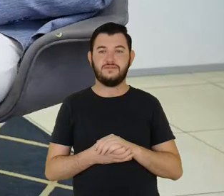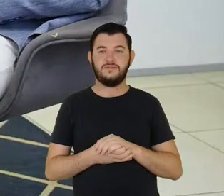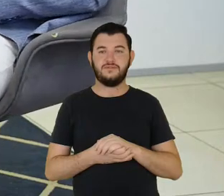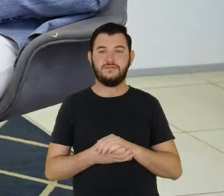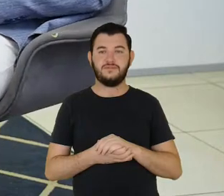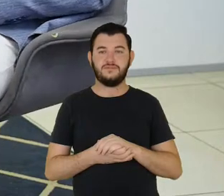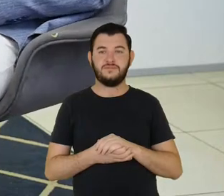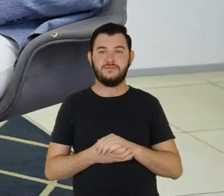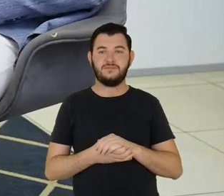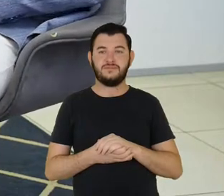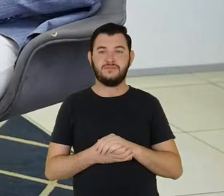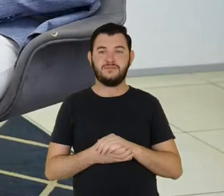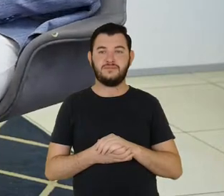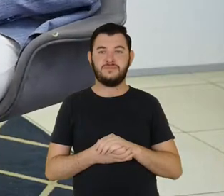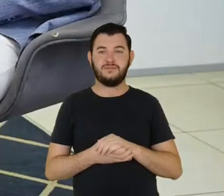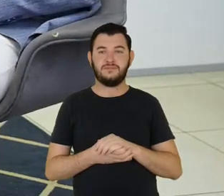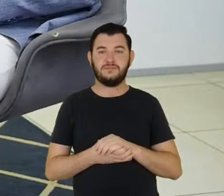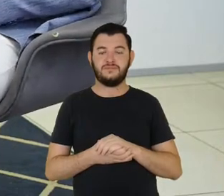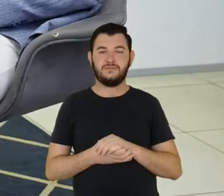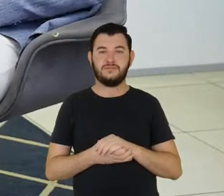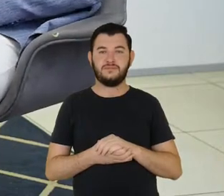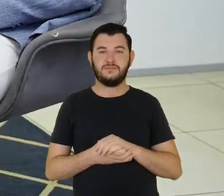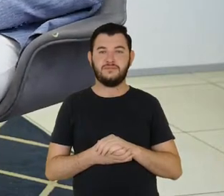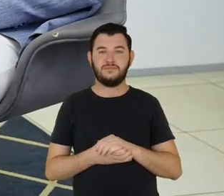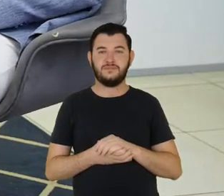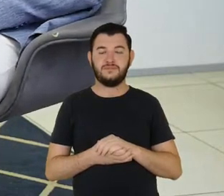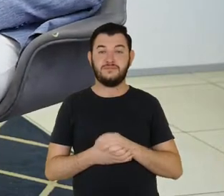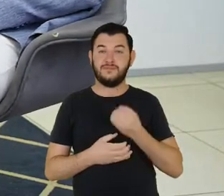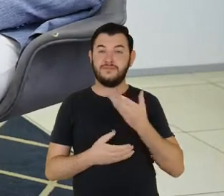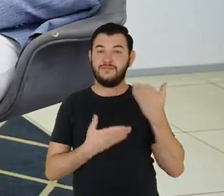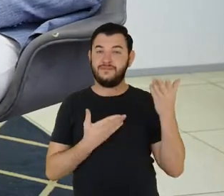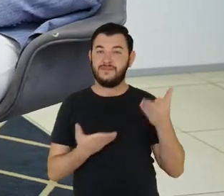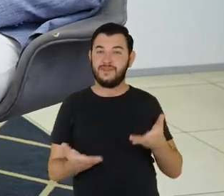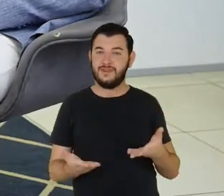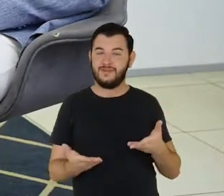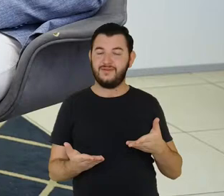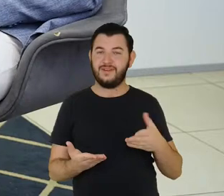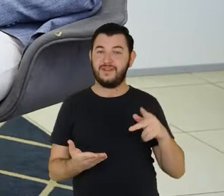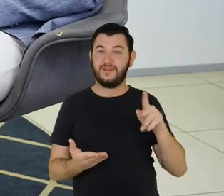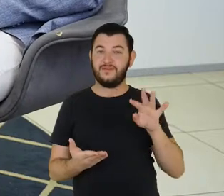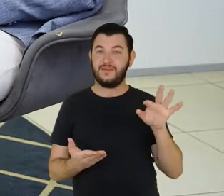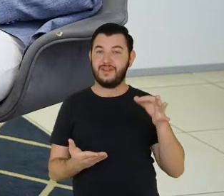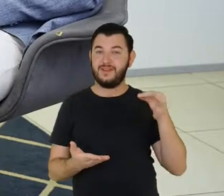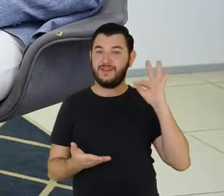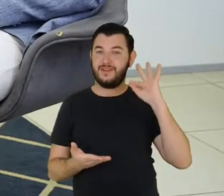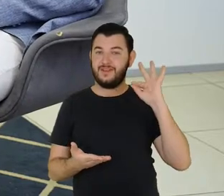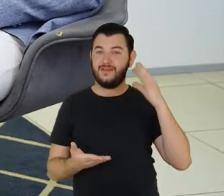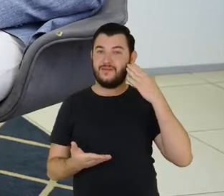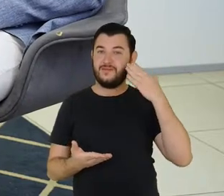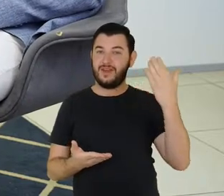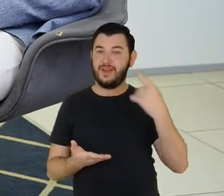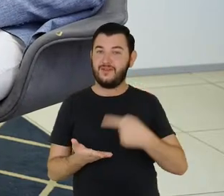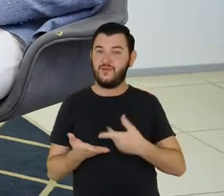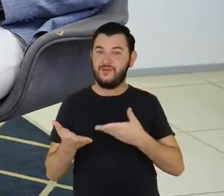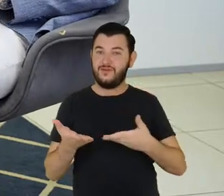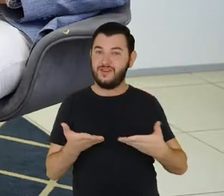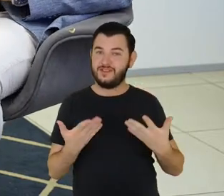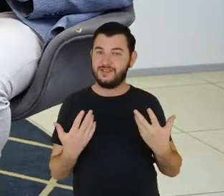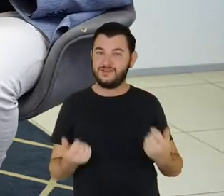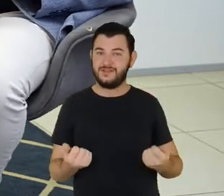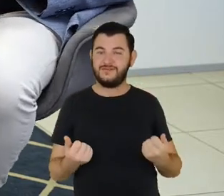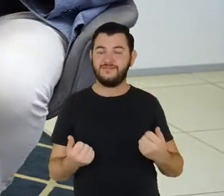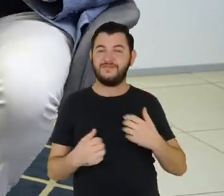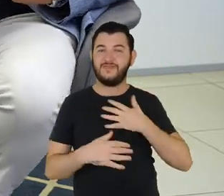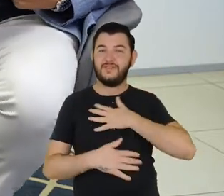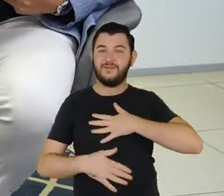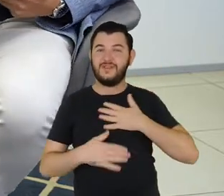José de Abreu, seja bem-vindo ao Café PT. Muito obrigado por ter aceito o nosso convite. É um prazer. Satisfação enorme poder conversar com você. José de